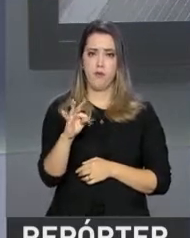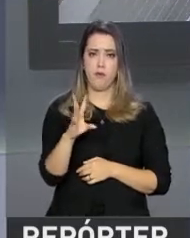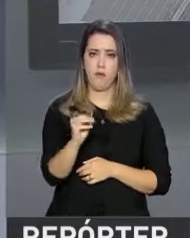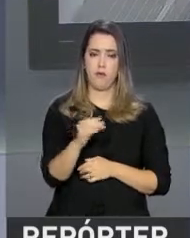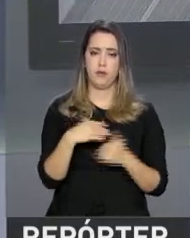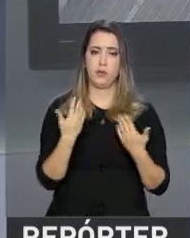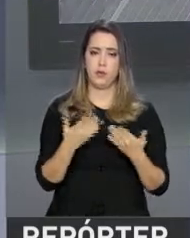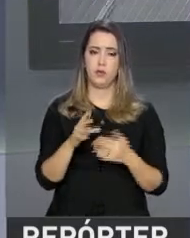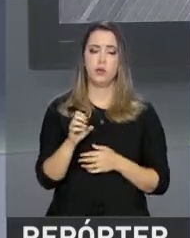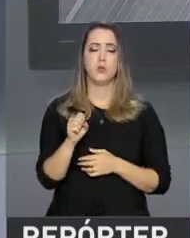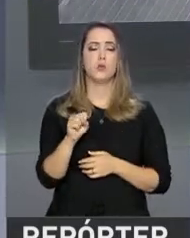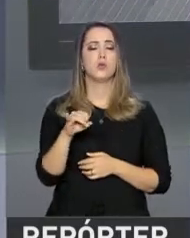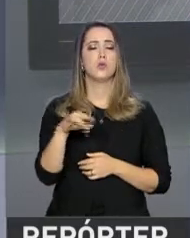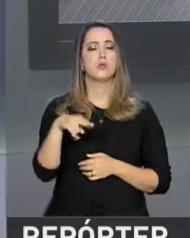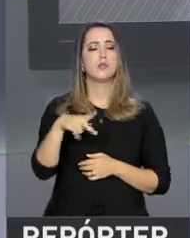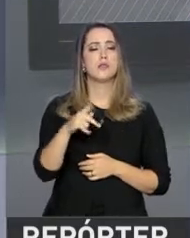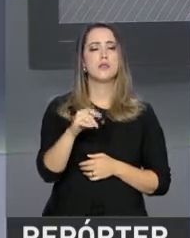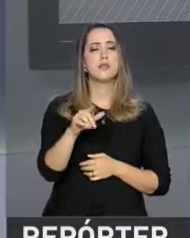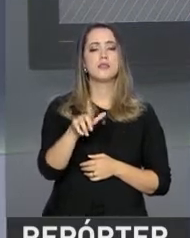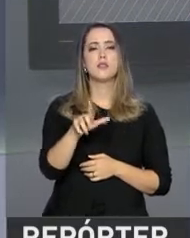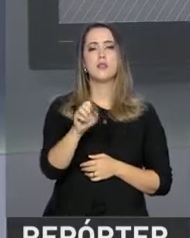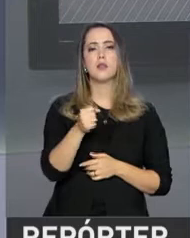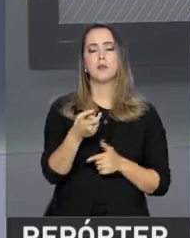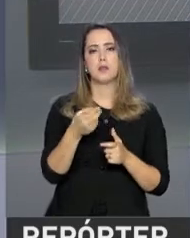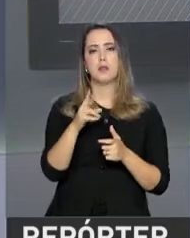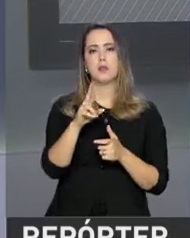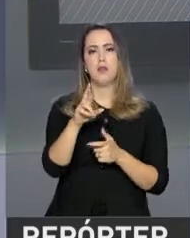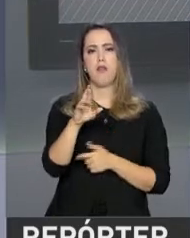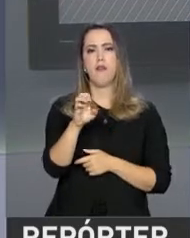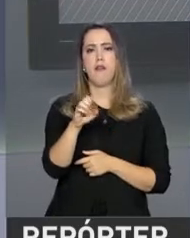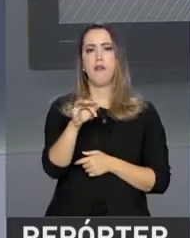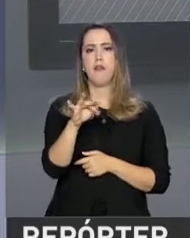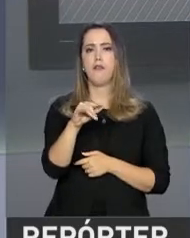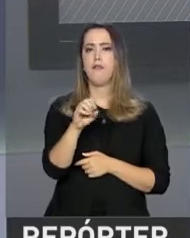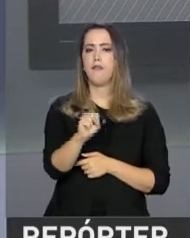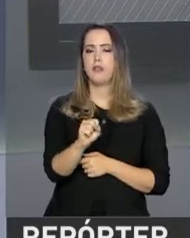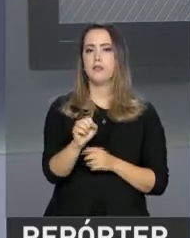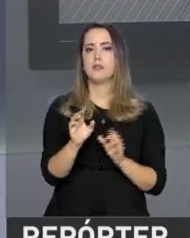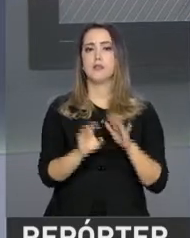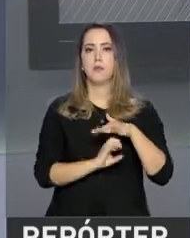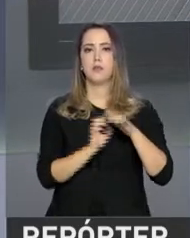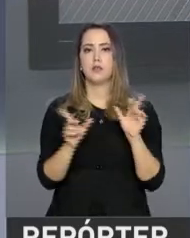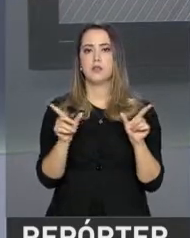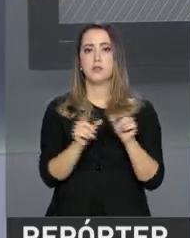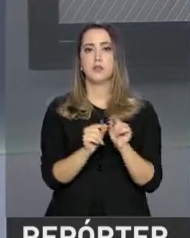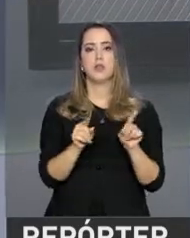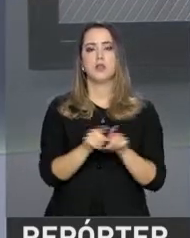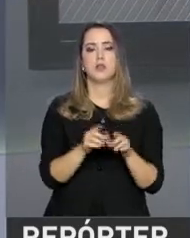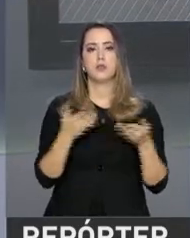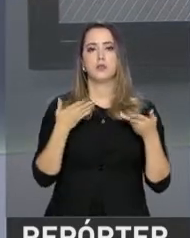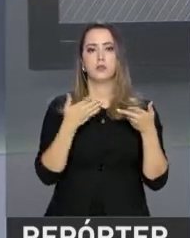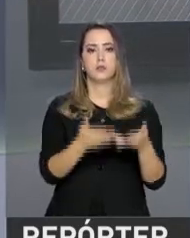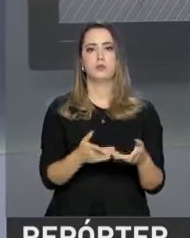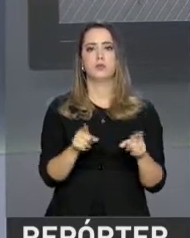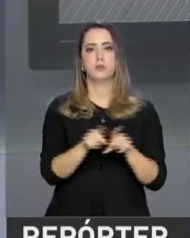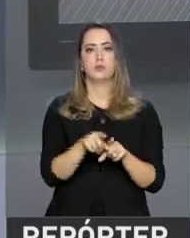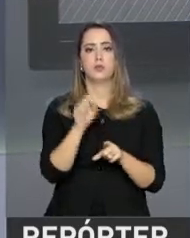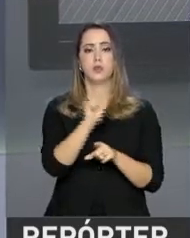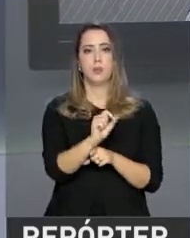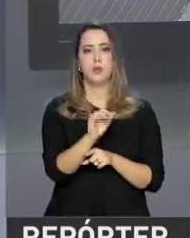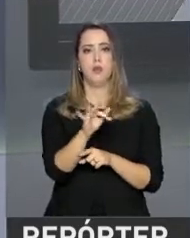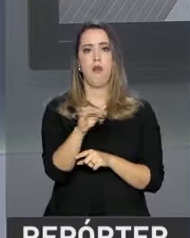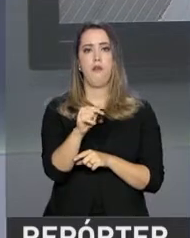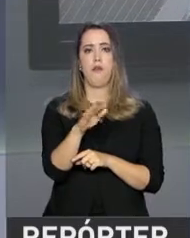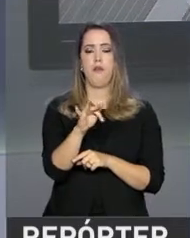e médias empresas poderão participar do programa de refinanciamento o anúncio foi feito agora há pouco pelo presidente do sebrae afif domingos